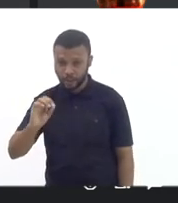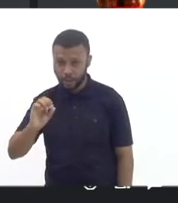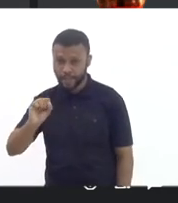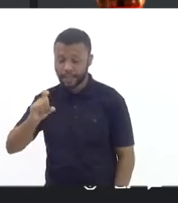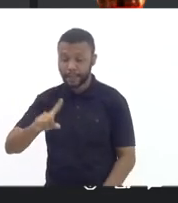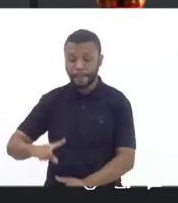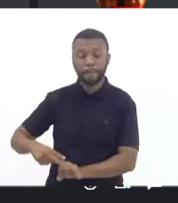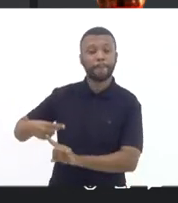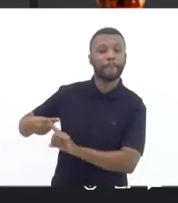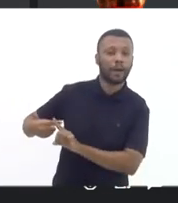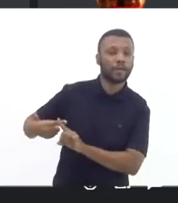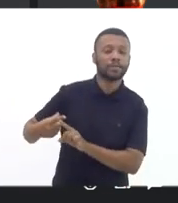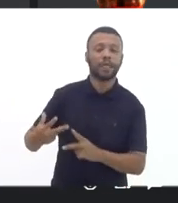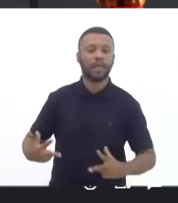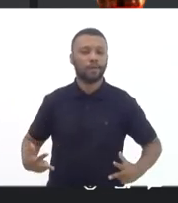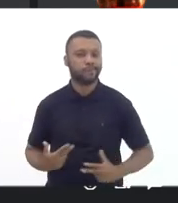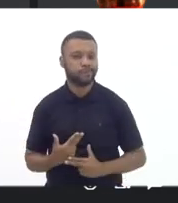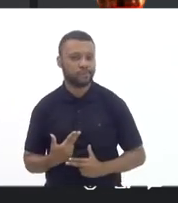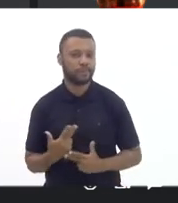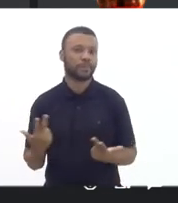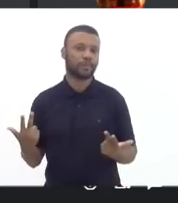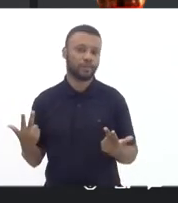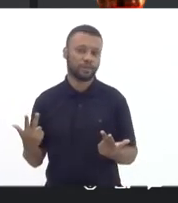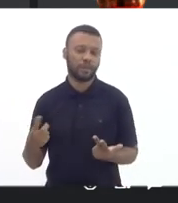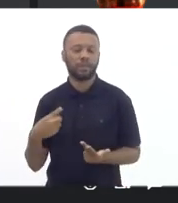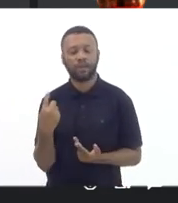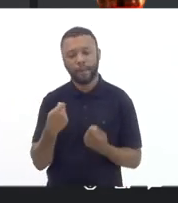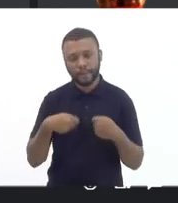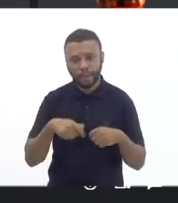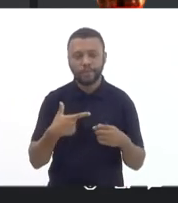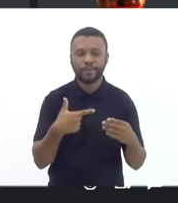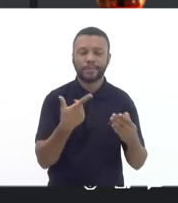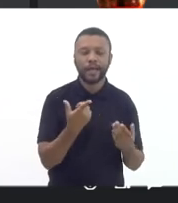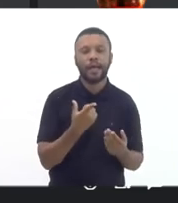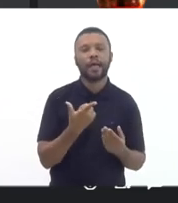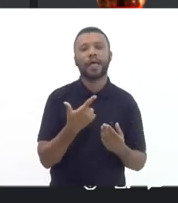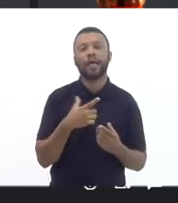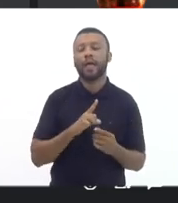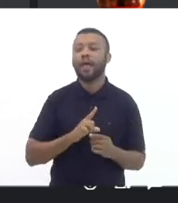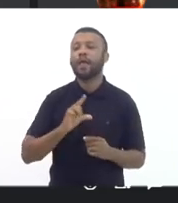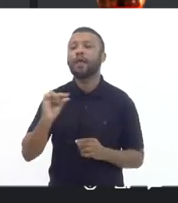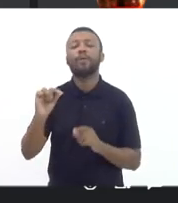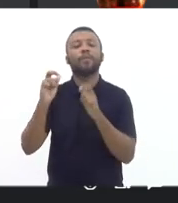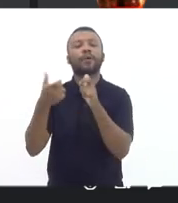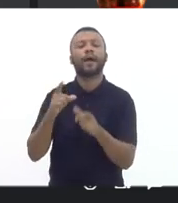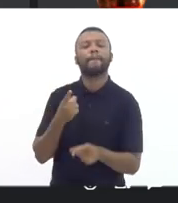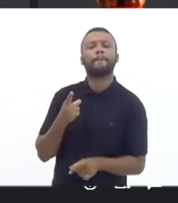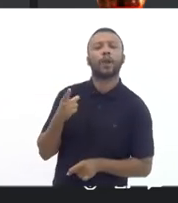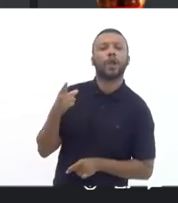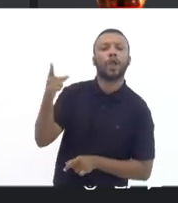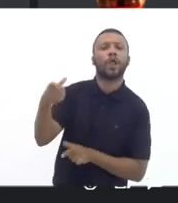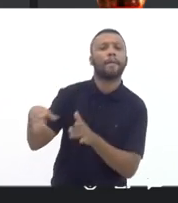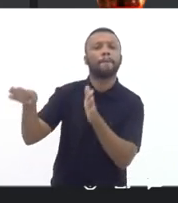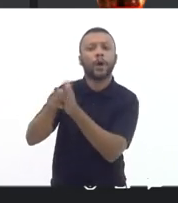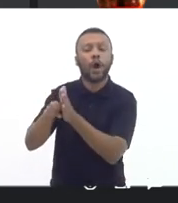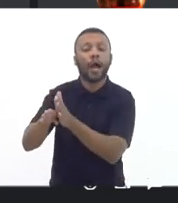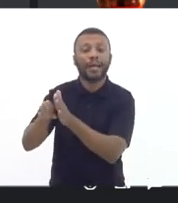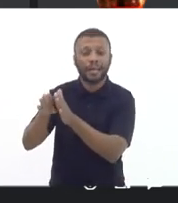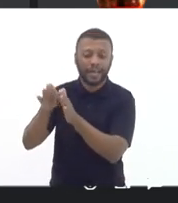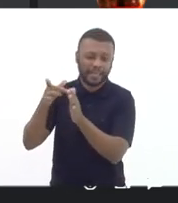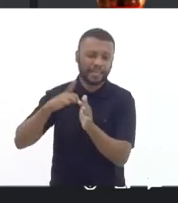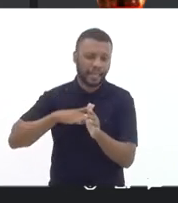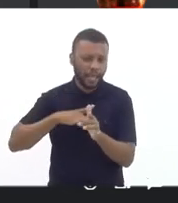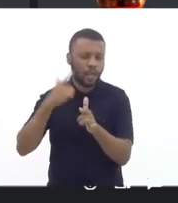Então, a gente tem que se deslocar até a Mangueira quando algum animal está doente. Chega lá, aí vem essa questão da